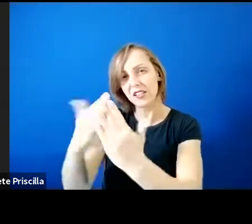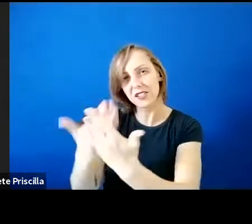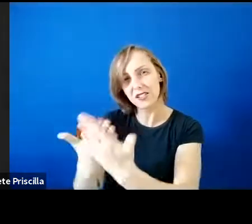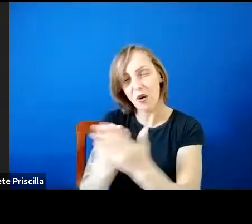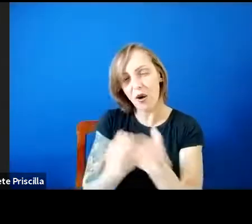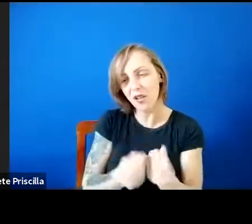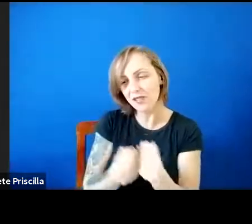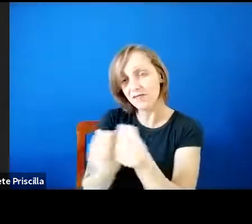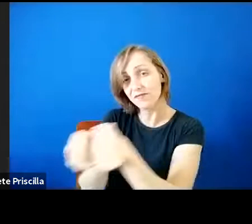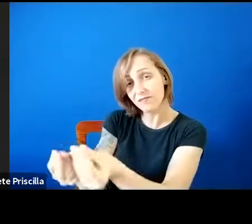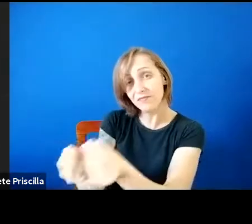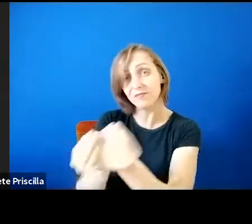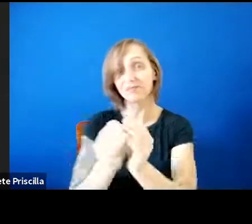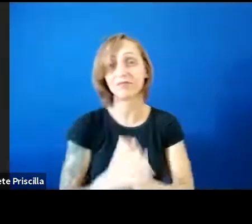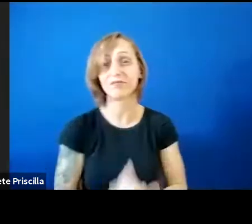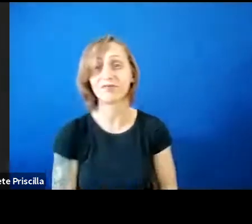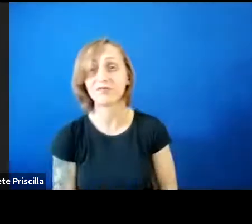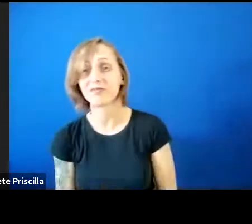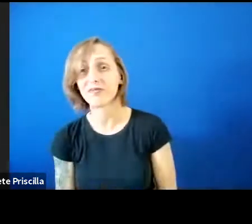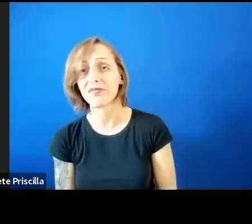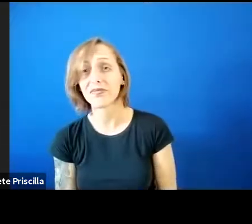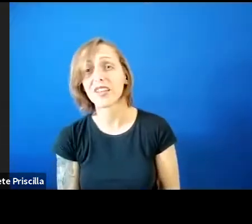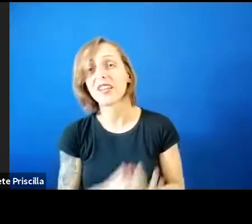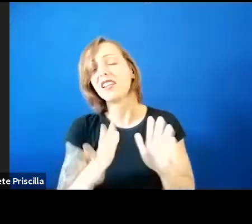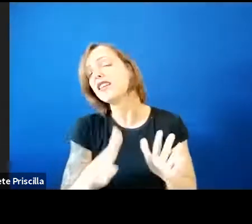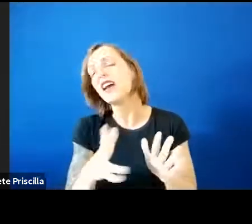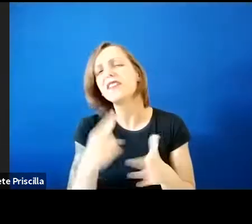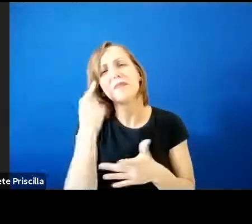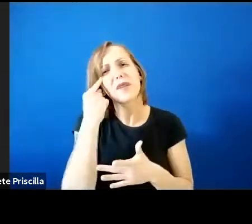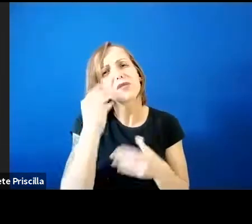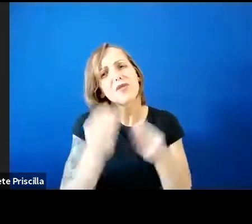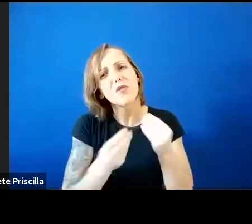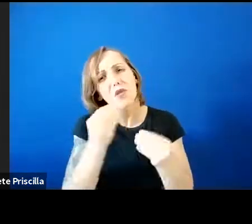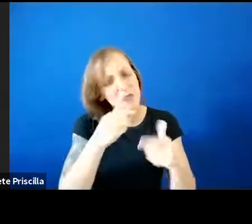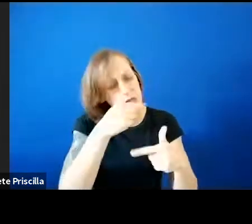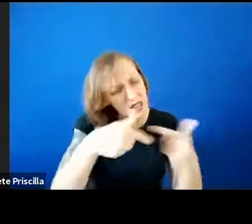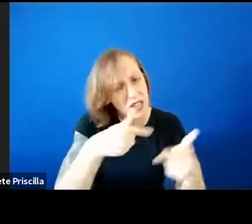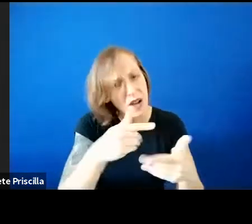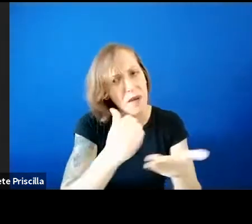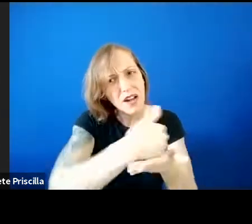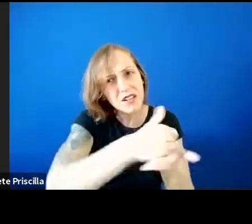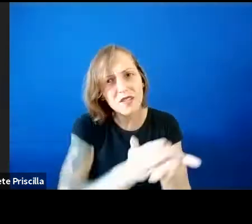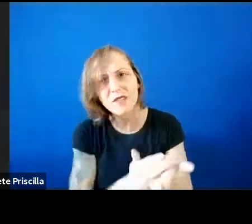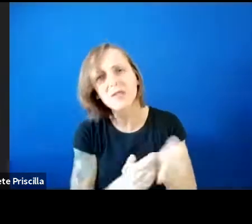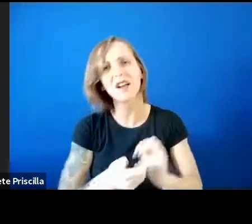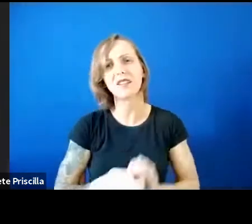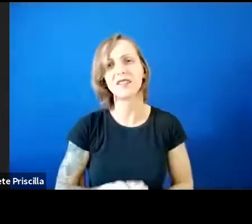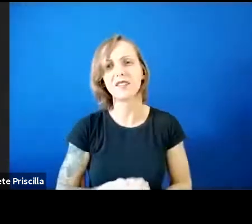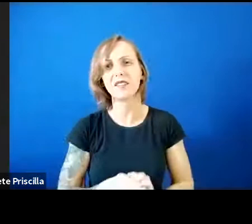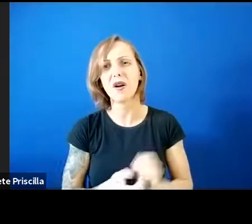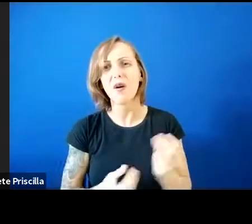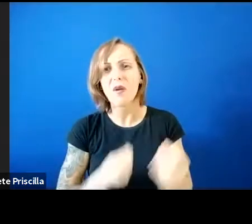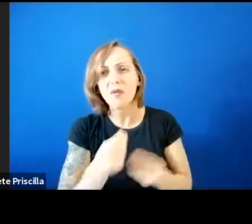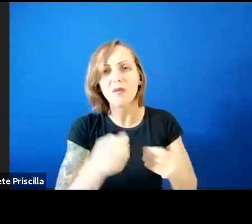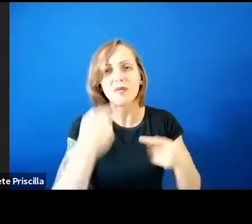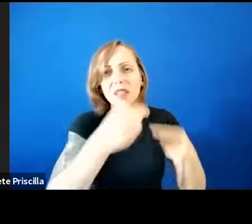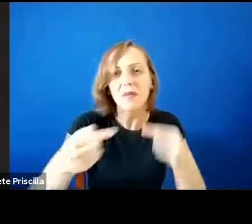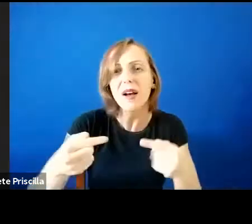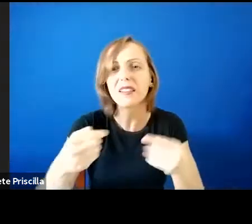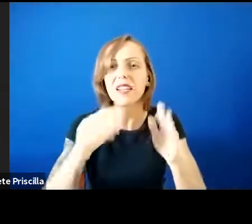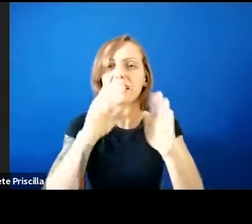aí como é que a gente distribui as tarefas, quais são os conceitos que a gente vai trabalhar, e aí algumas coisas